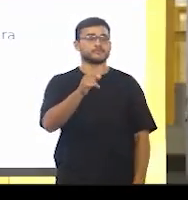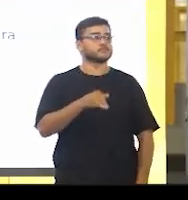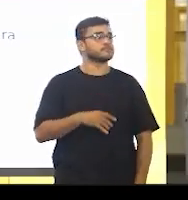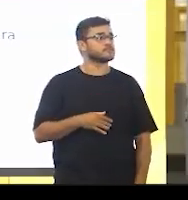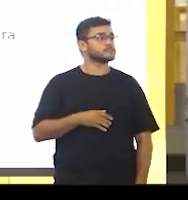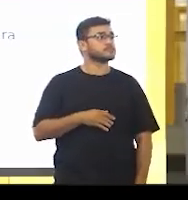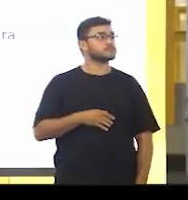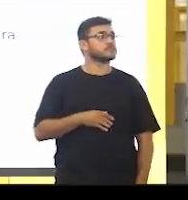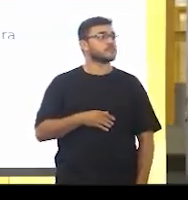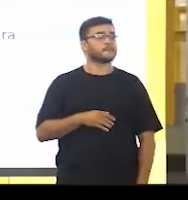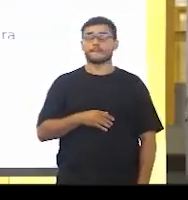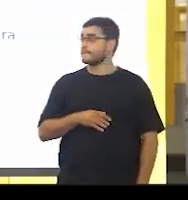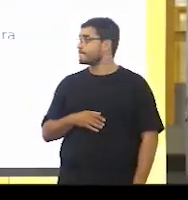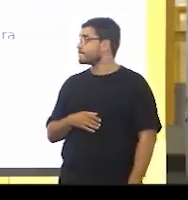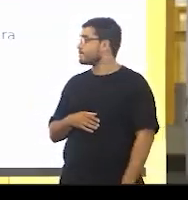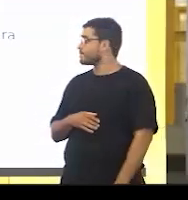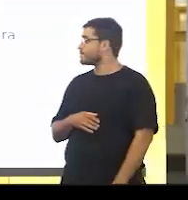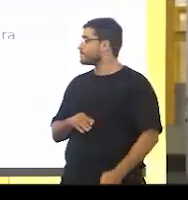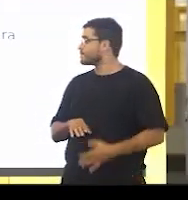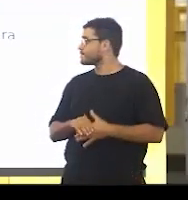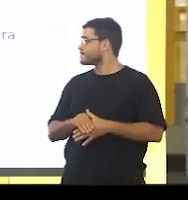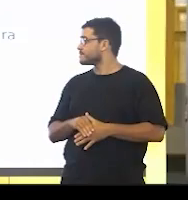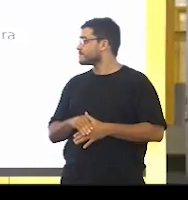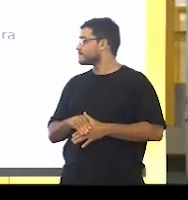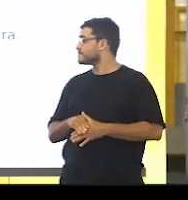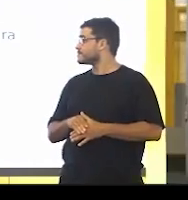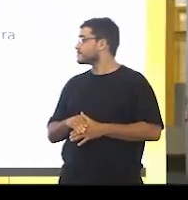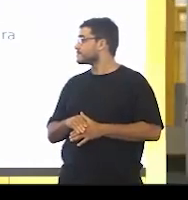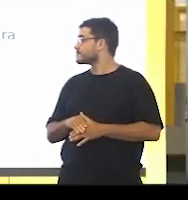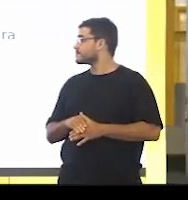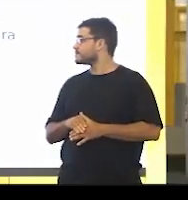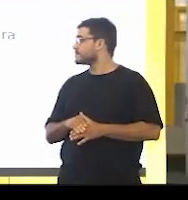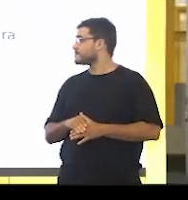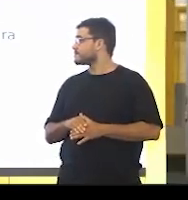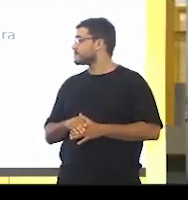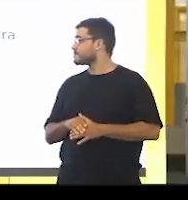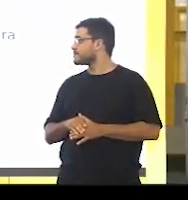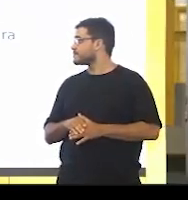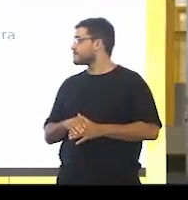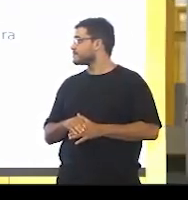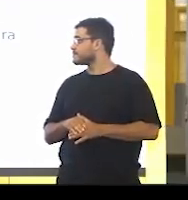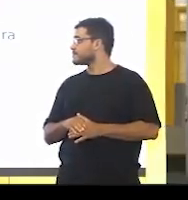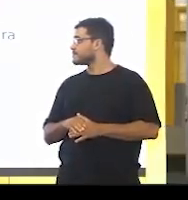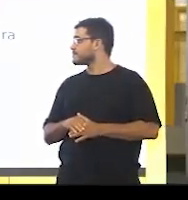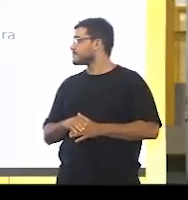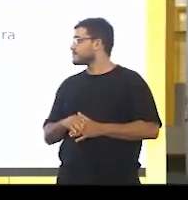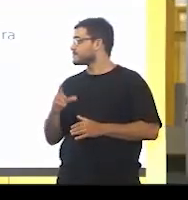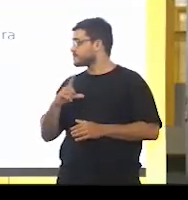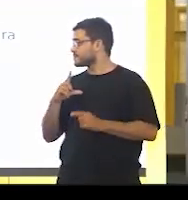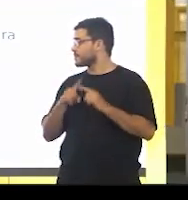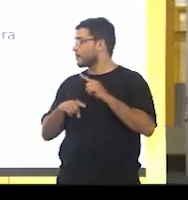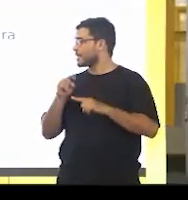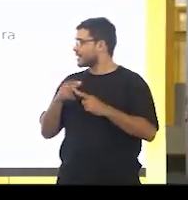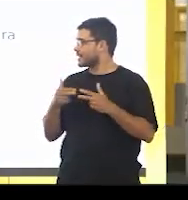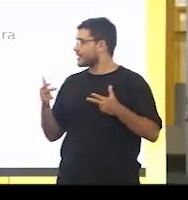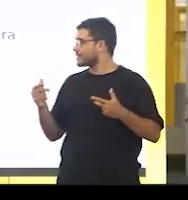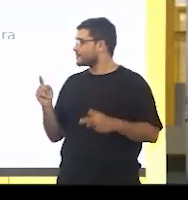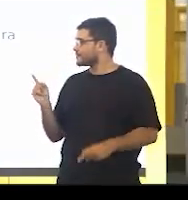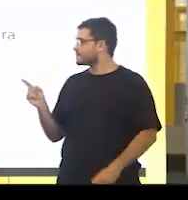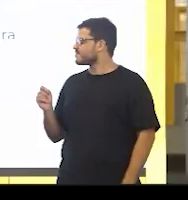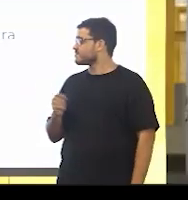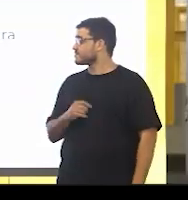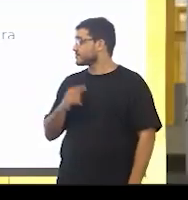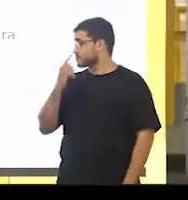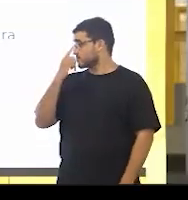pronto. Olha só, já temos 2 brindes. Oi? Legal, né? Olha aí. Já está aqui. Boa. Temos